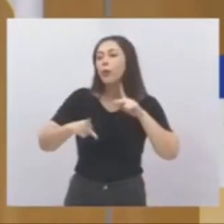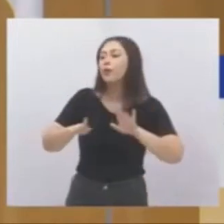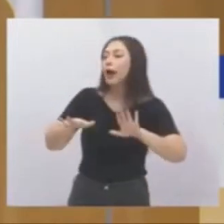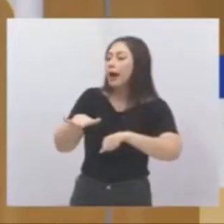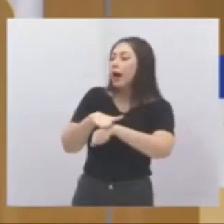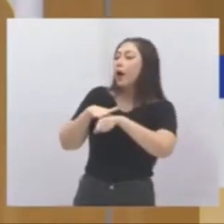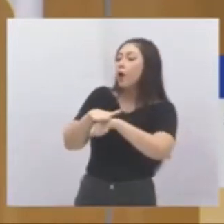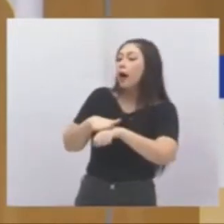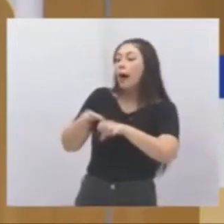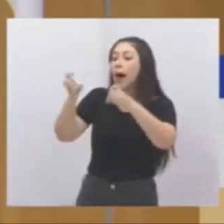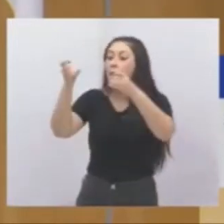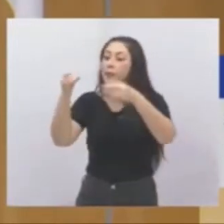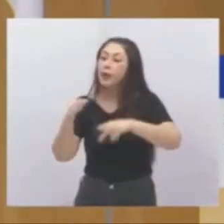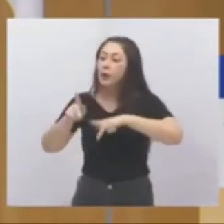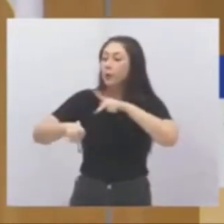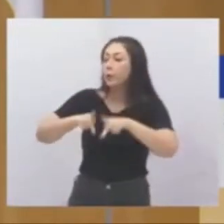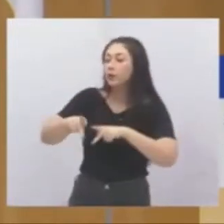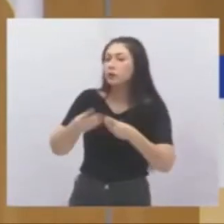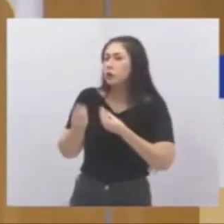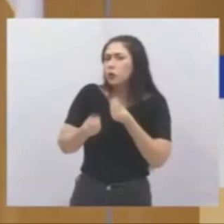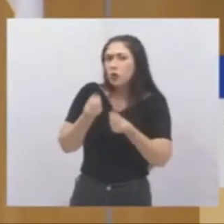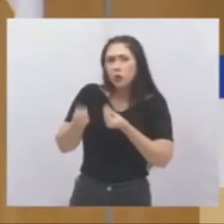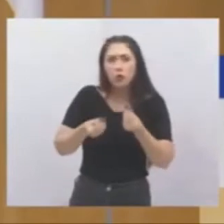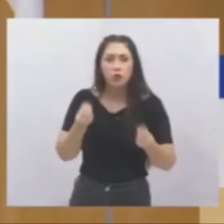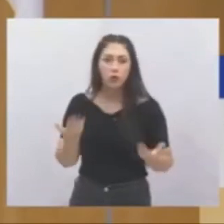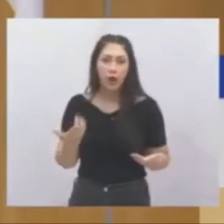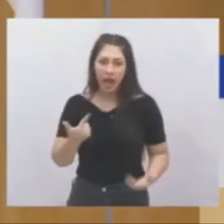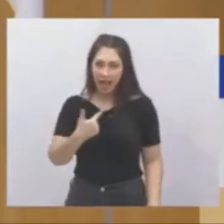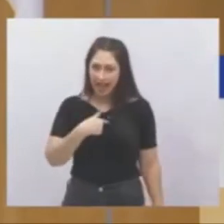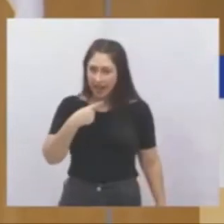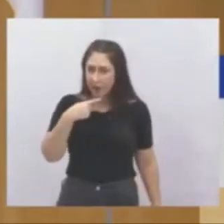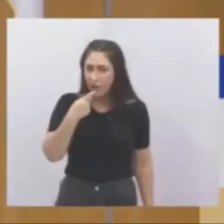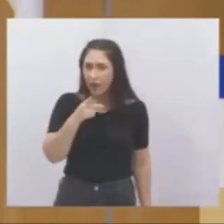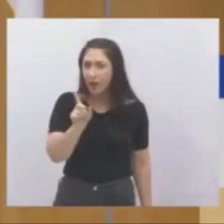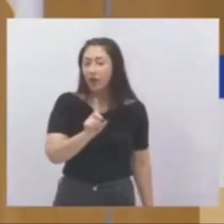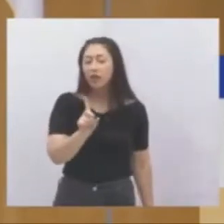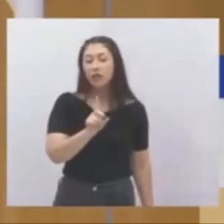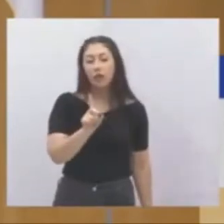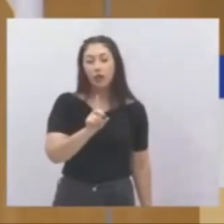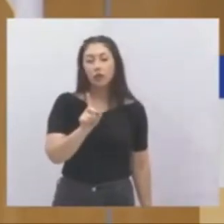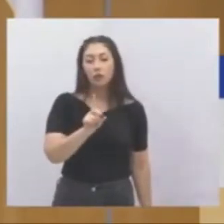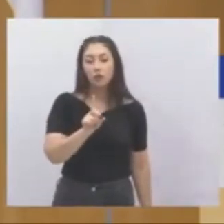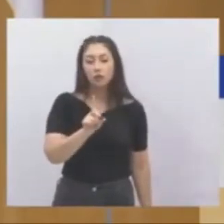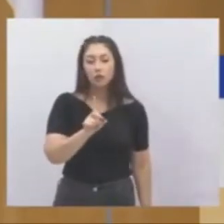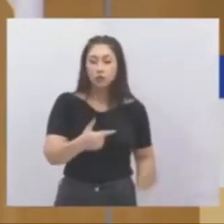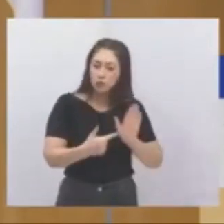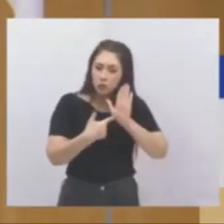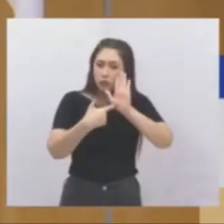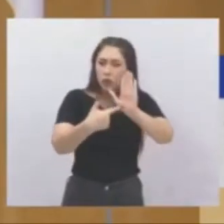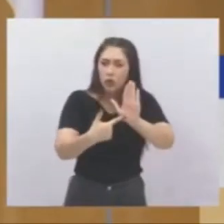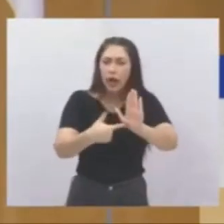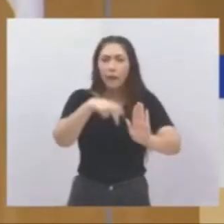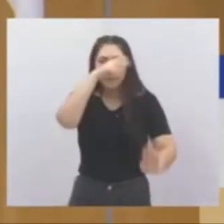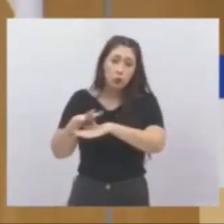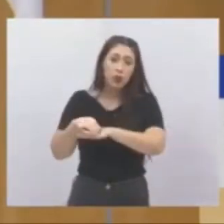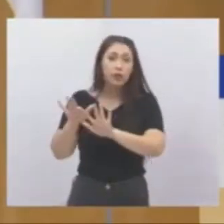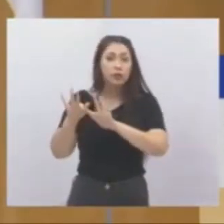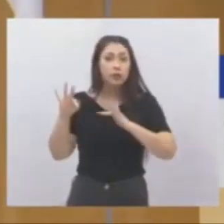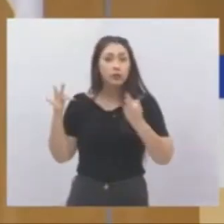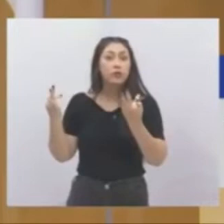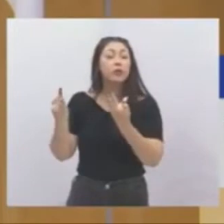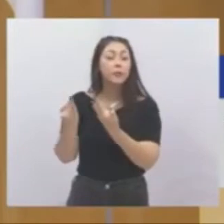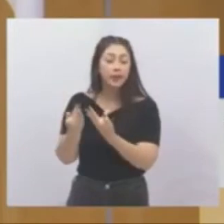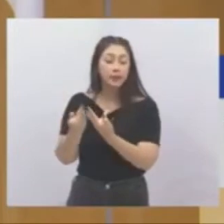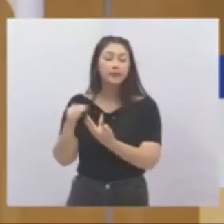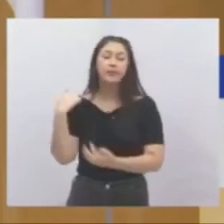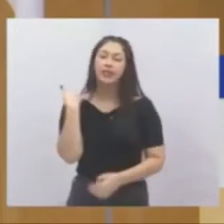com a população diante desses números? Não é o Hernani que está falando. Isso está colocado pela própria Prefeitura.